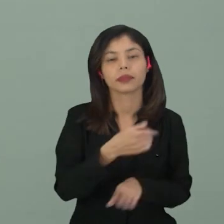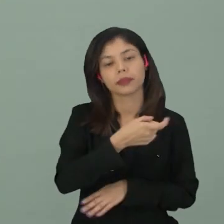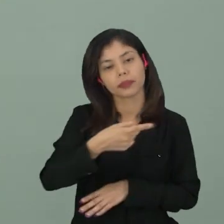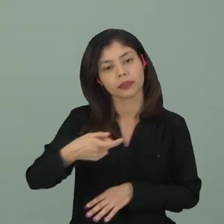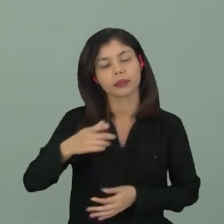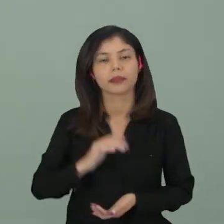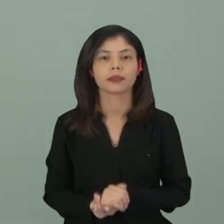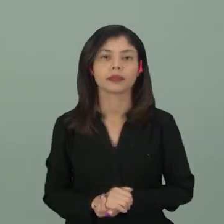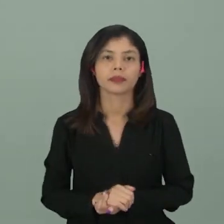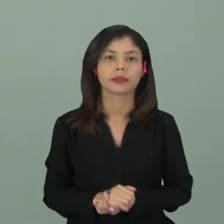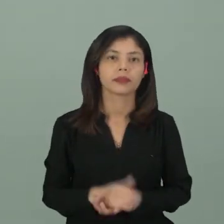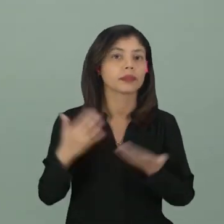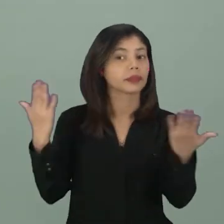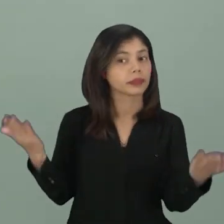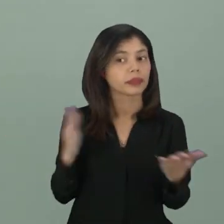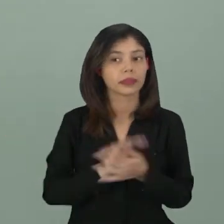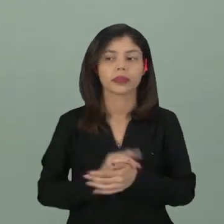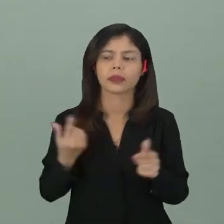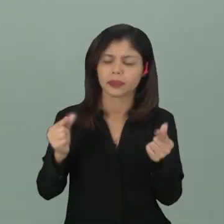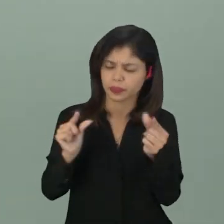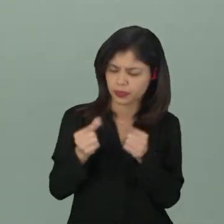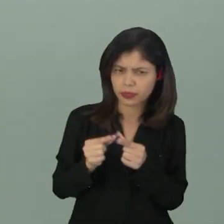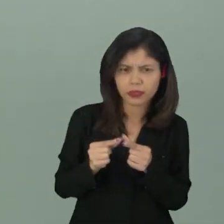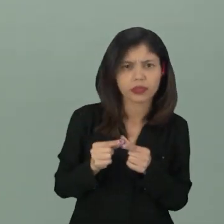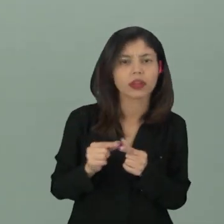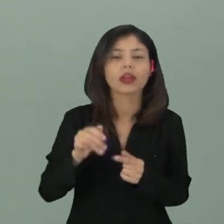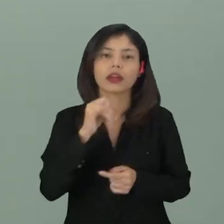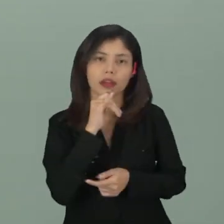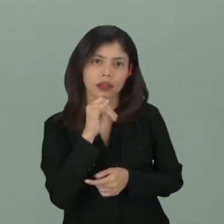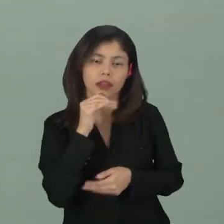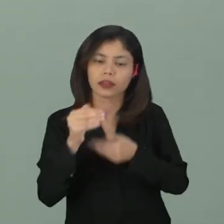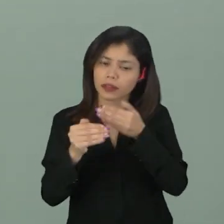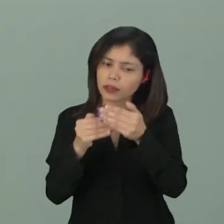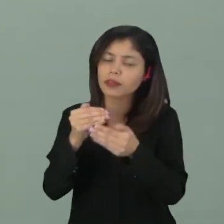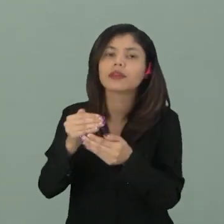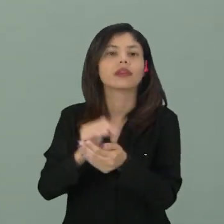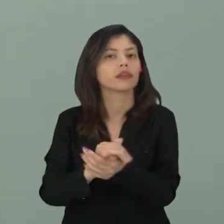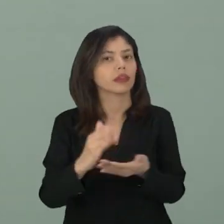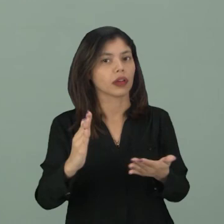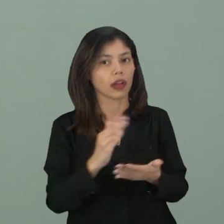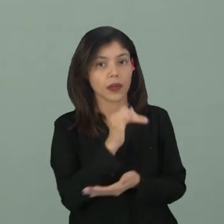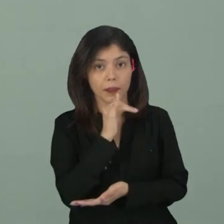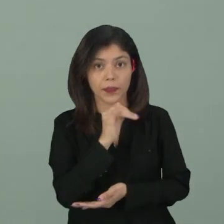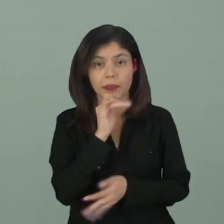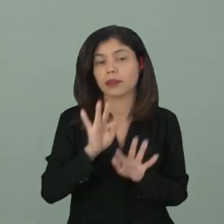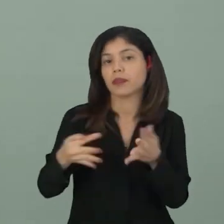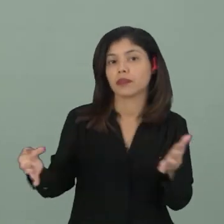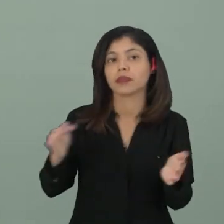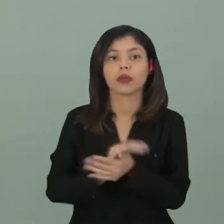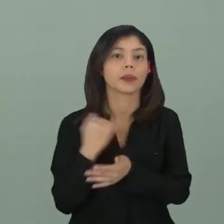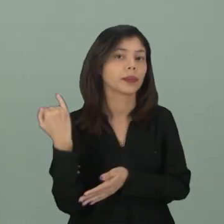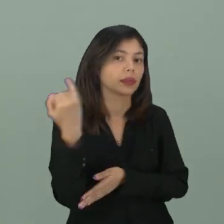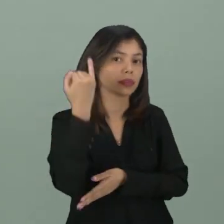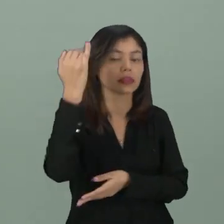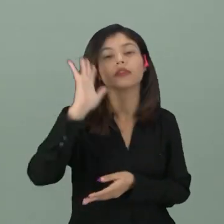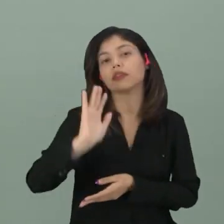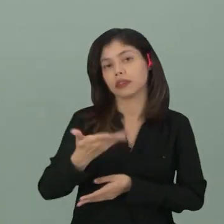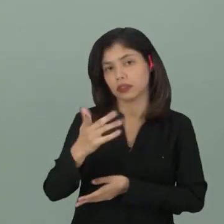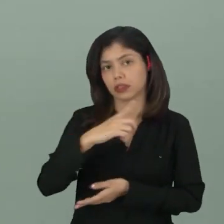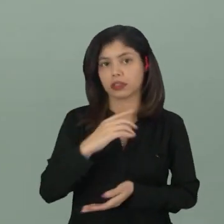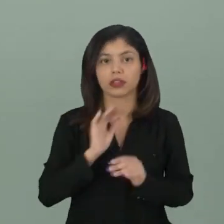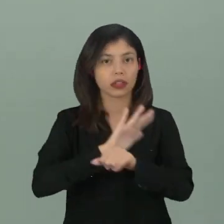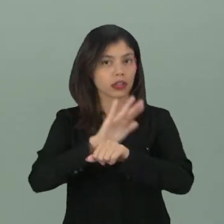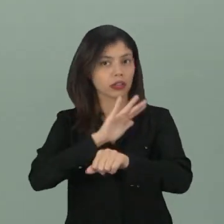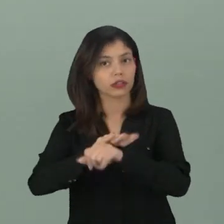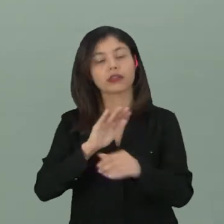os ribossomos, apesar de serem tão pequenos, eles desempenham uma função extremamente importante, já que contribui aí